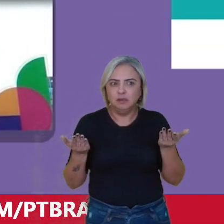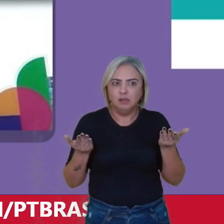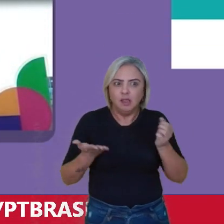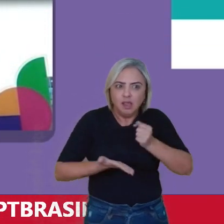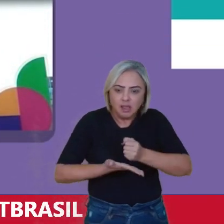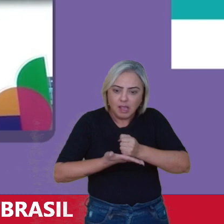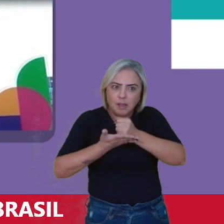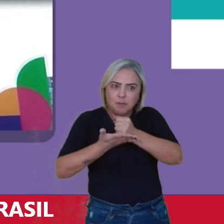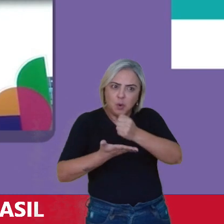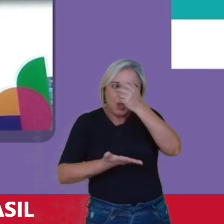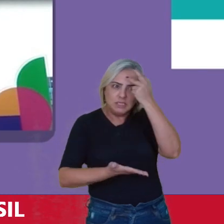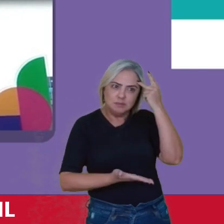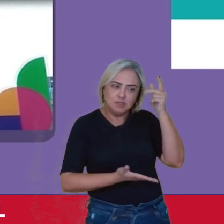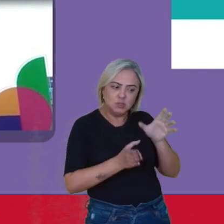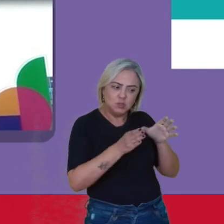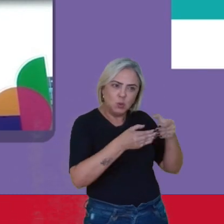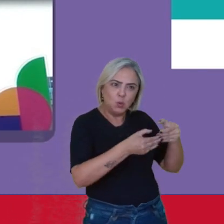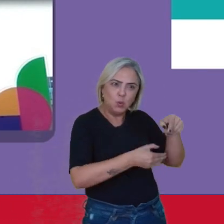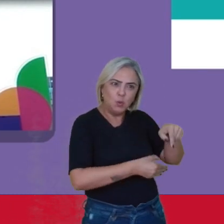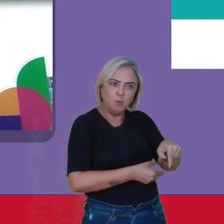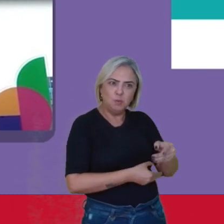sustentem essas pessoas,